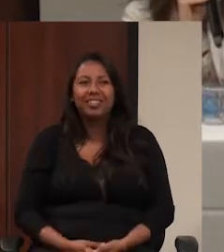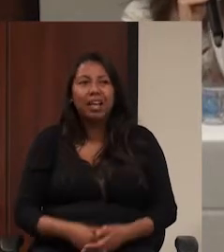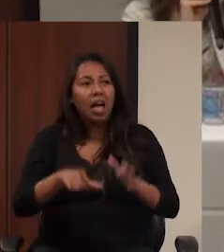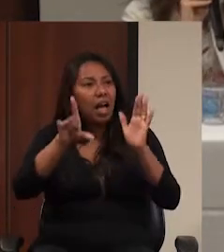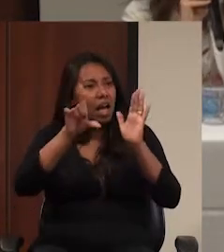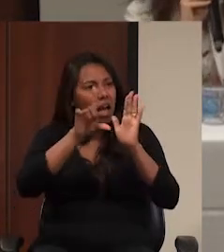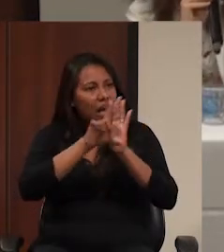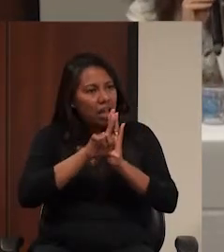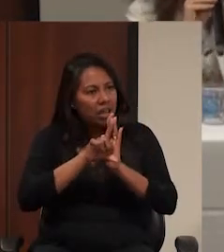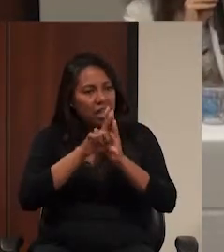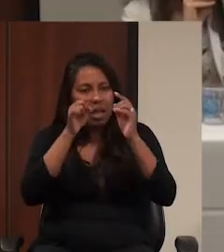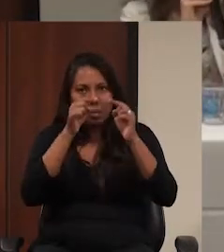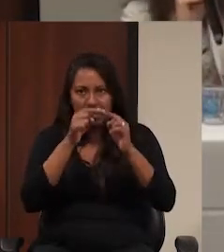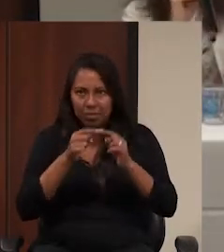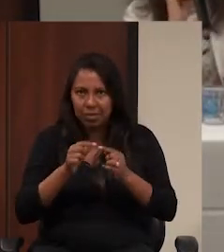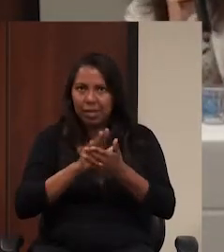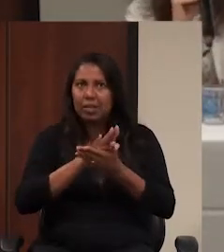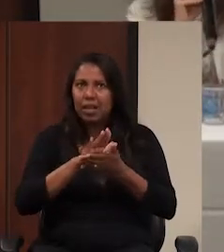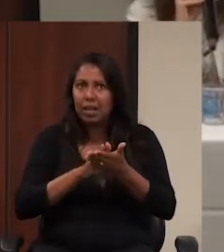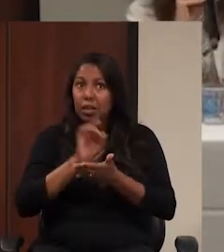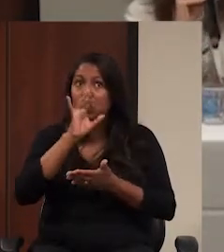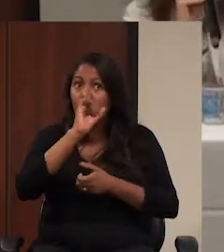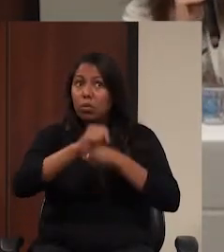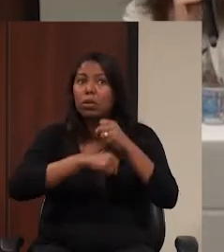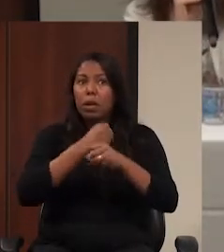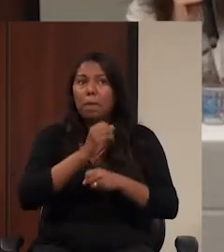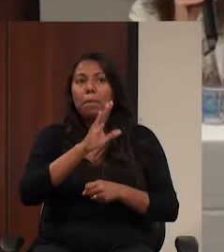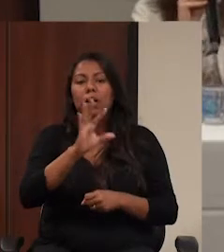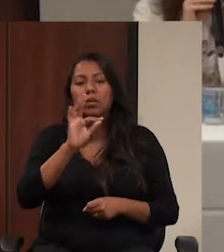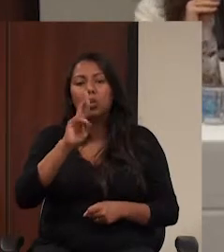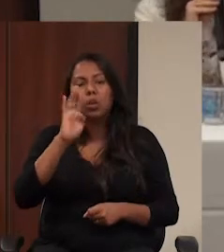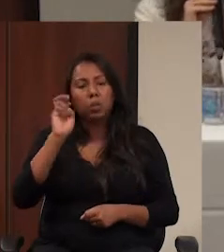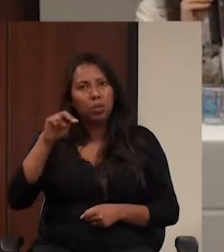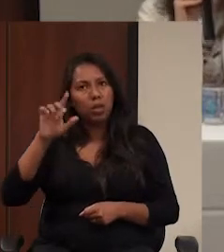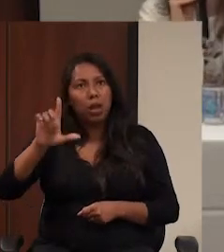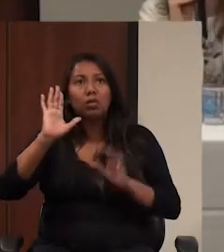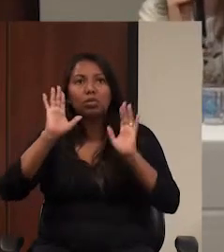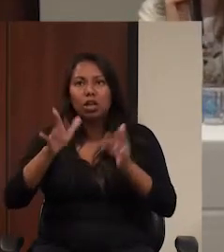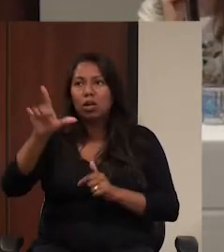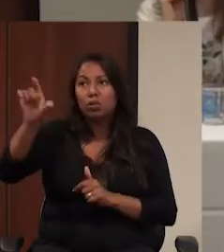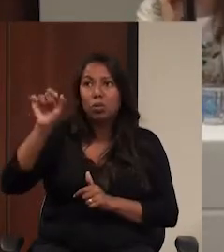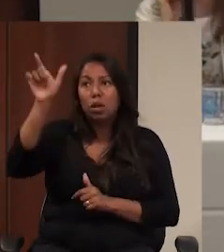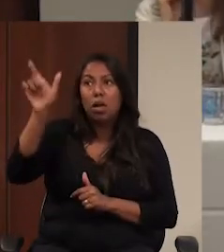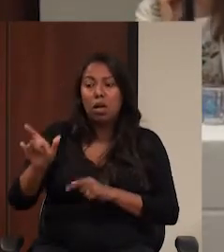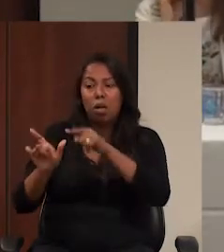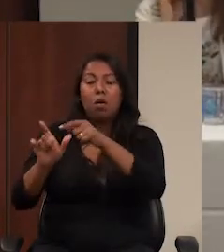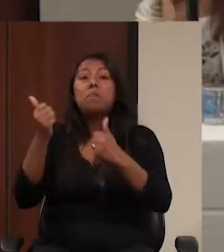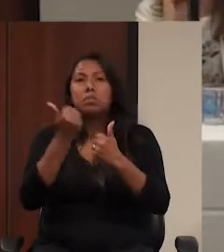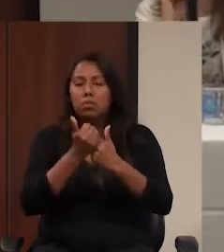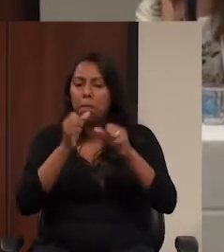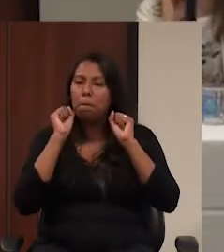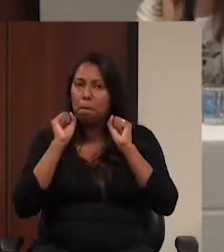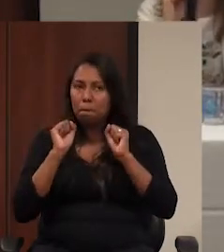aplicada, né? A figura ainda não está sendo aplicada, mas os tribunais já podem, desde já, nomear aí a figura dos apoiadores.